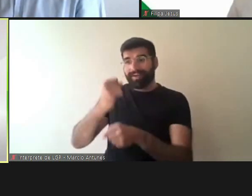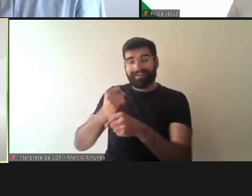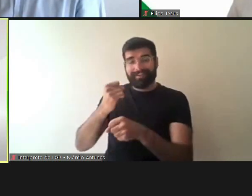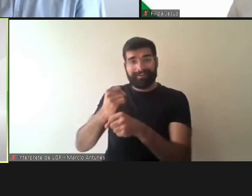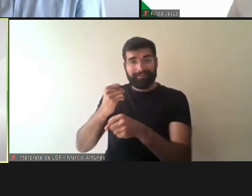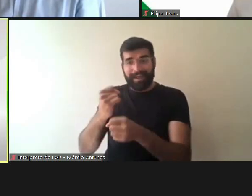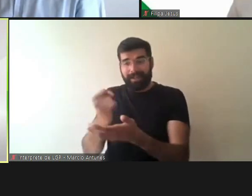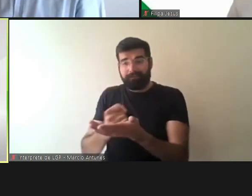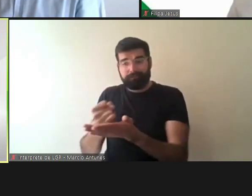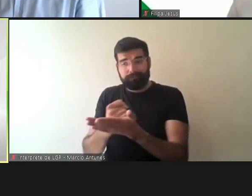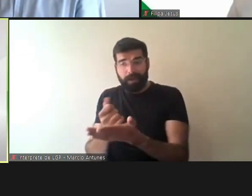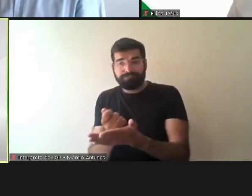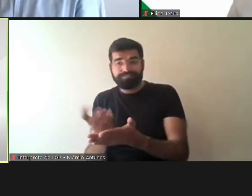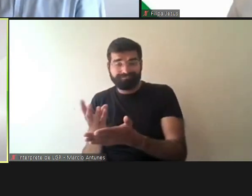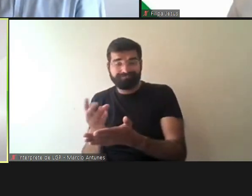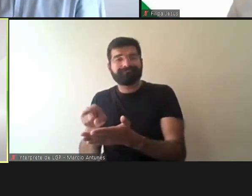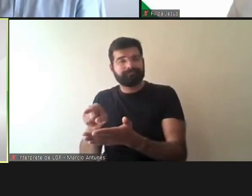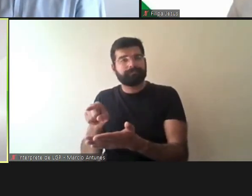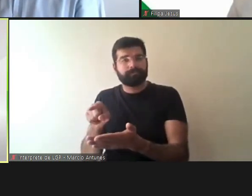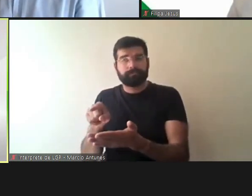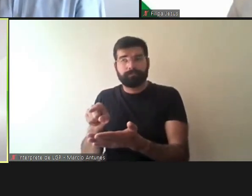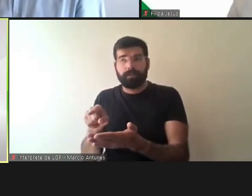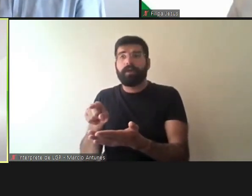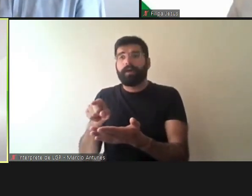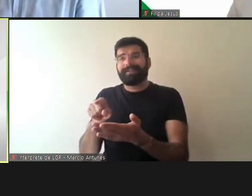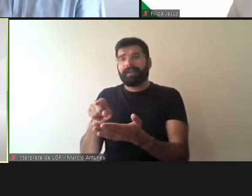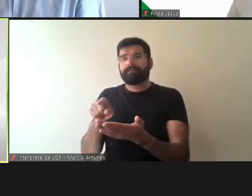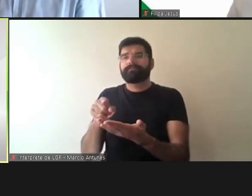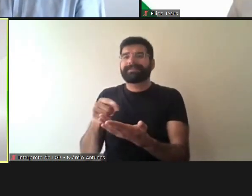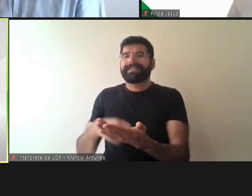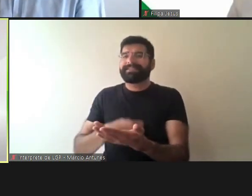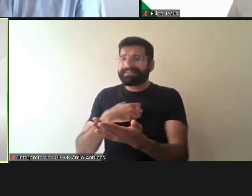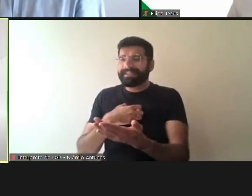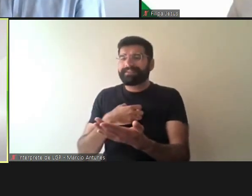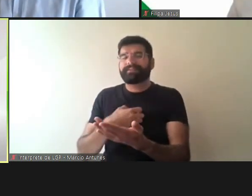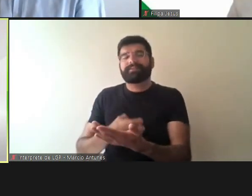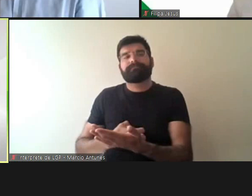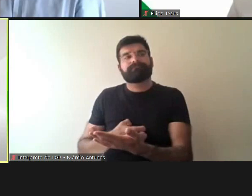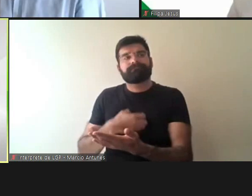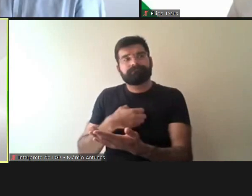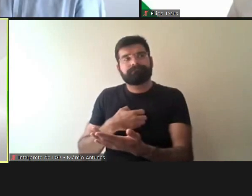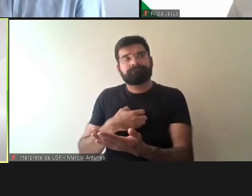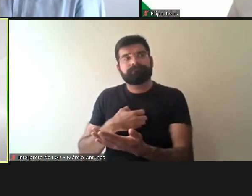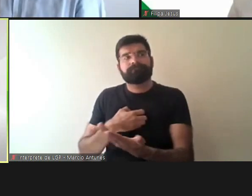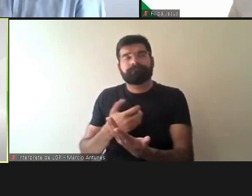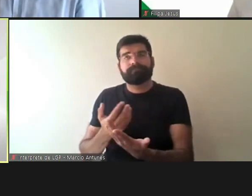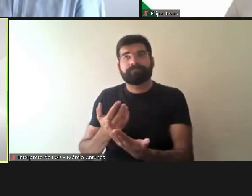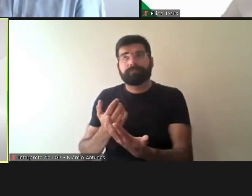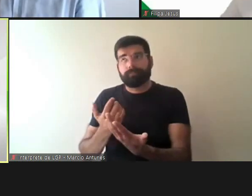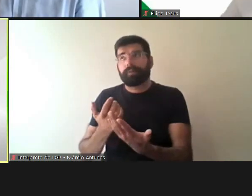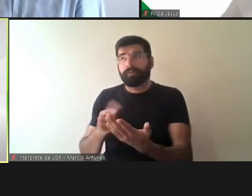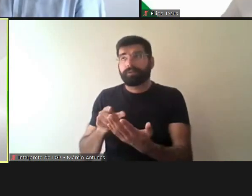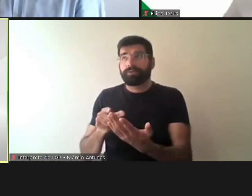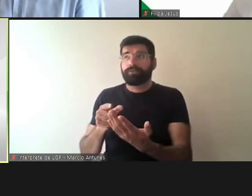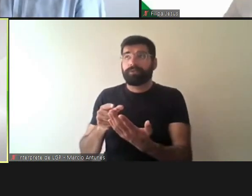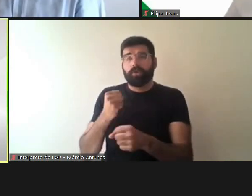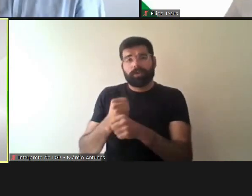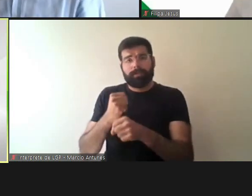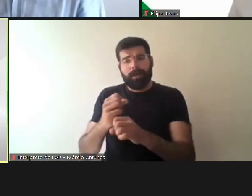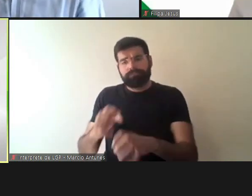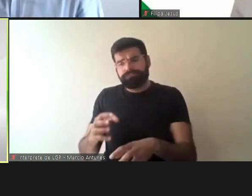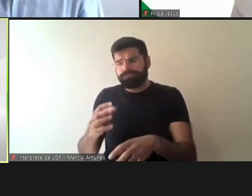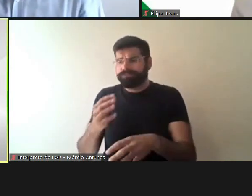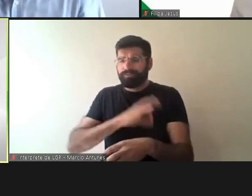que acrescentam às suas dificuldades do ponto de vista do seu desempenho